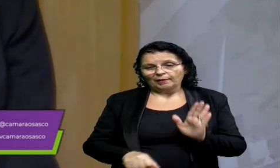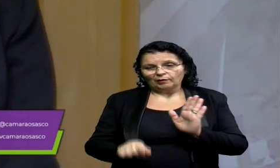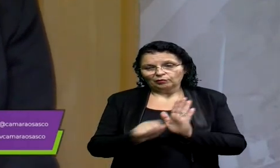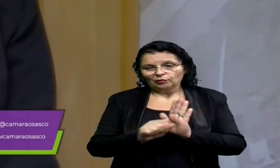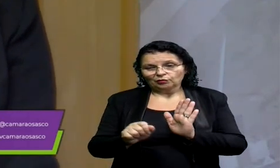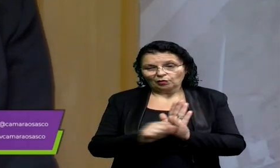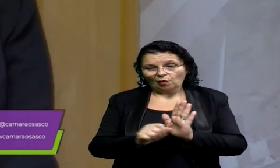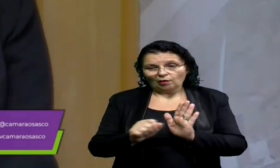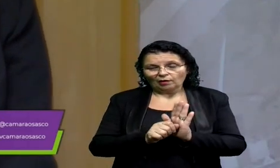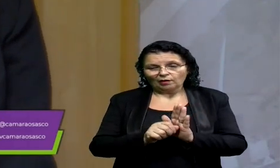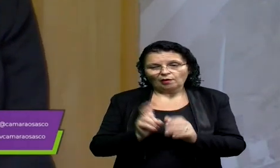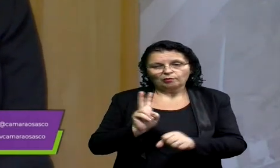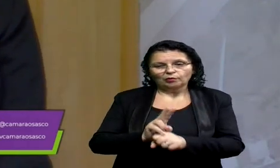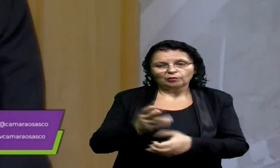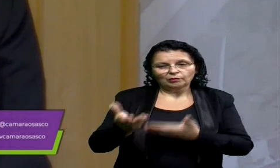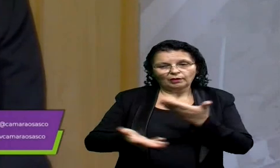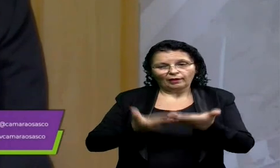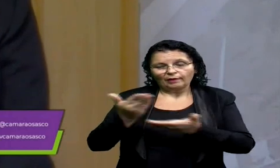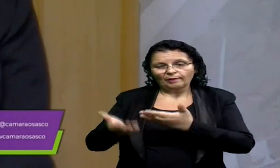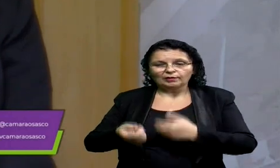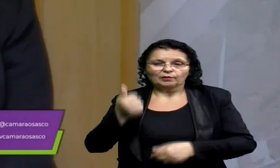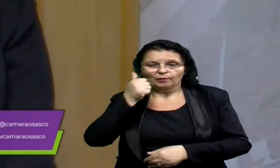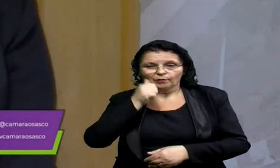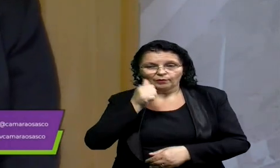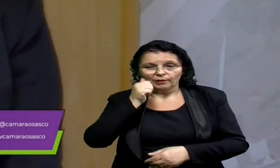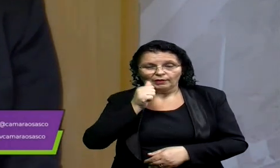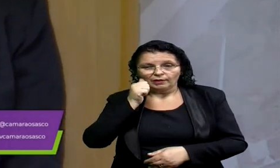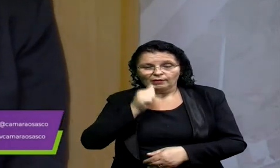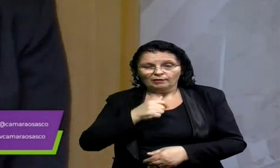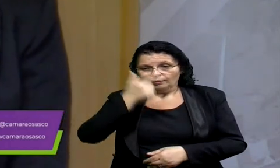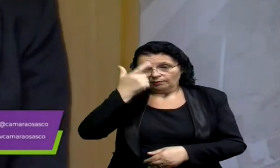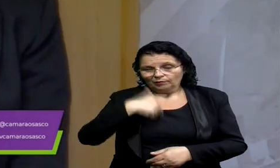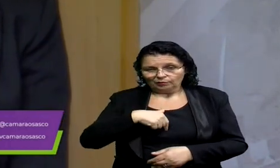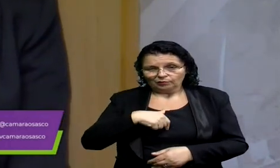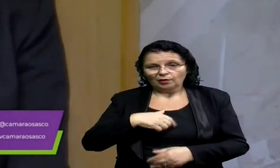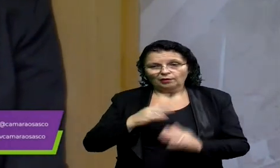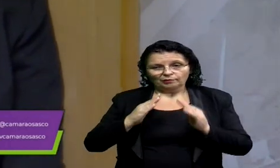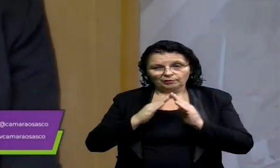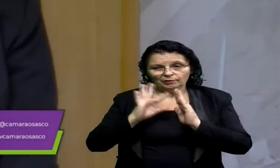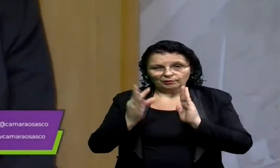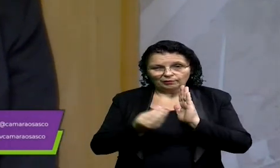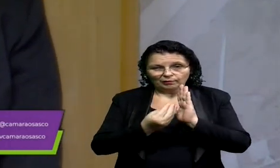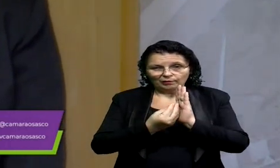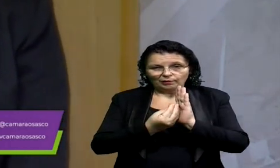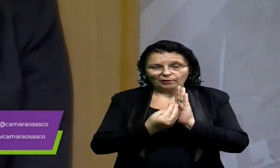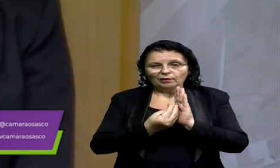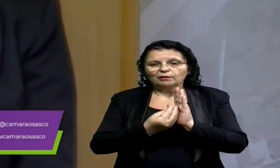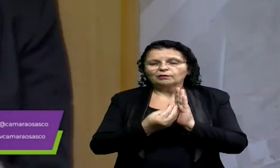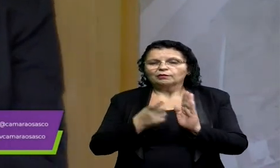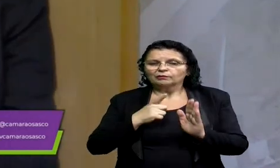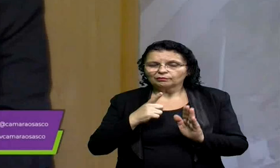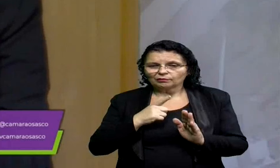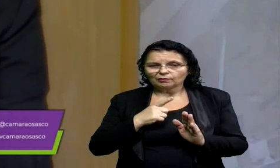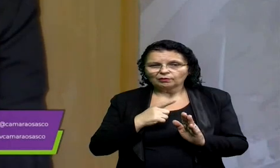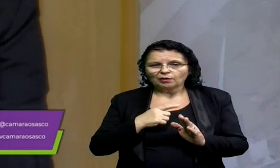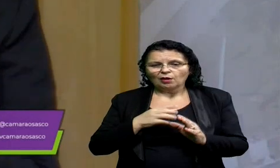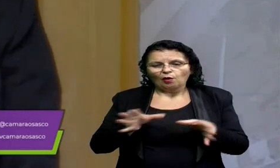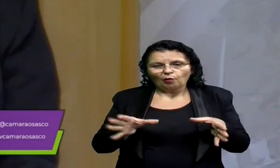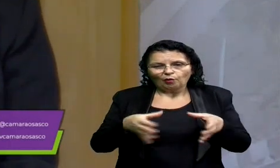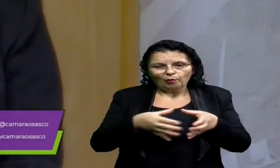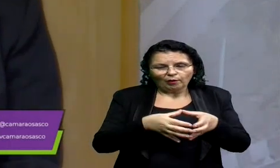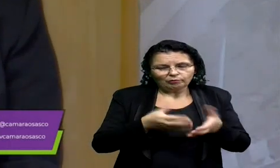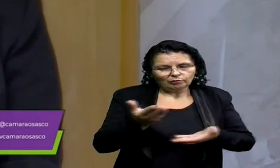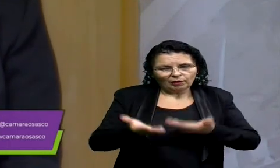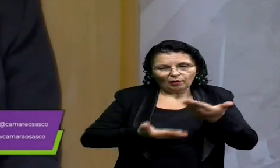para usuários de drogas mulheres eu sou eu tenho a nossa igreja Igreja do Evangelho Ágape nós temos uma uma comunidade